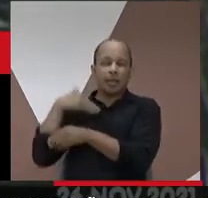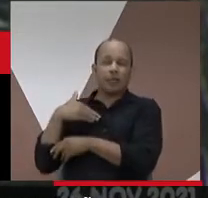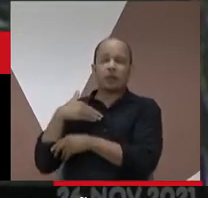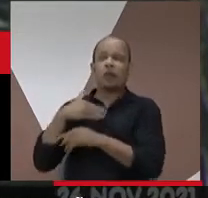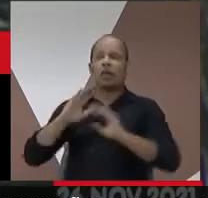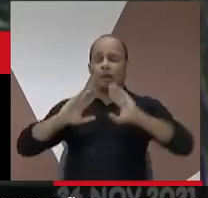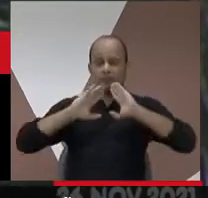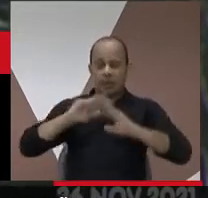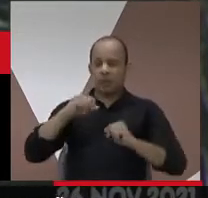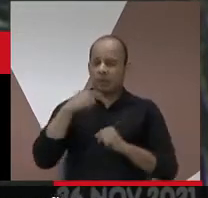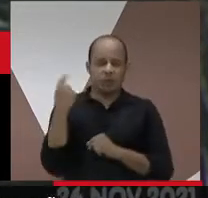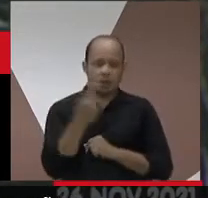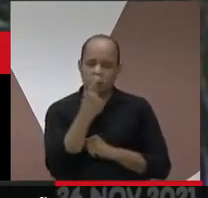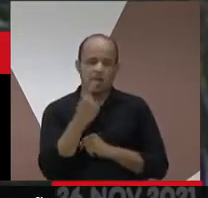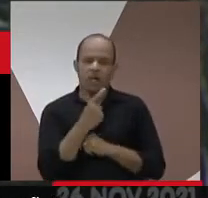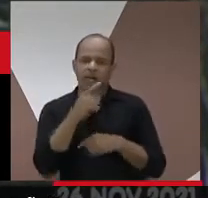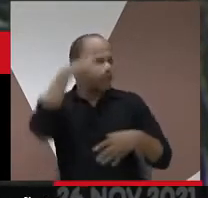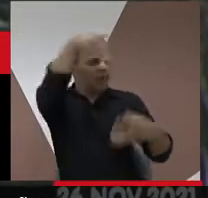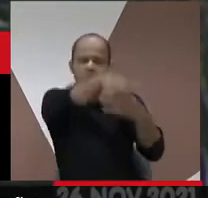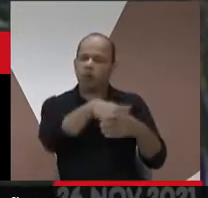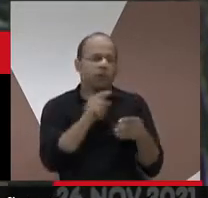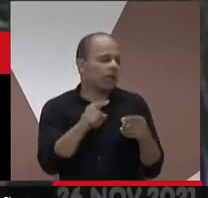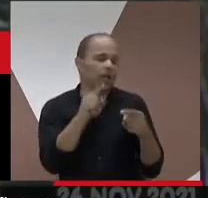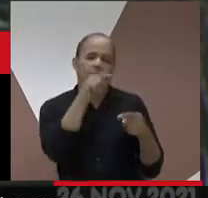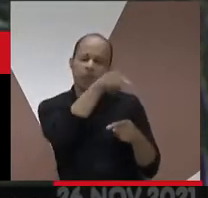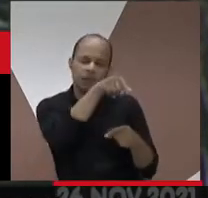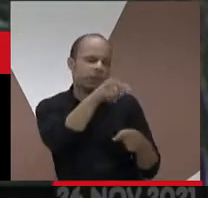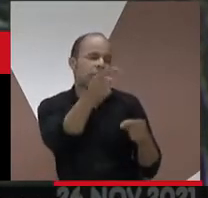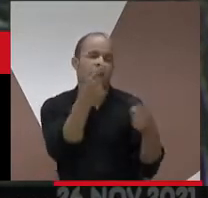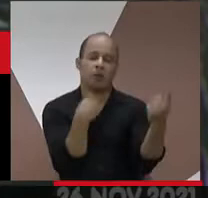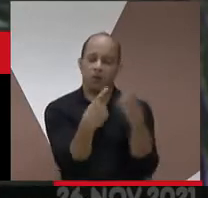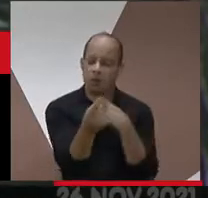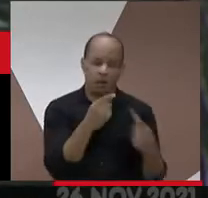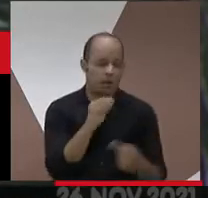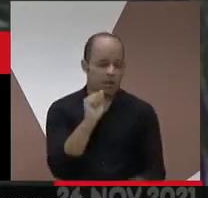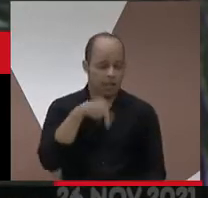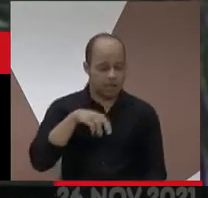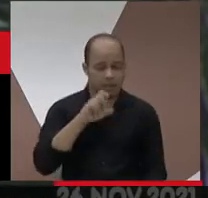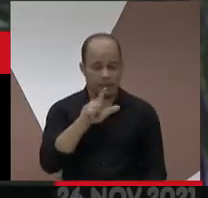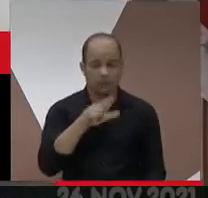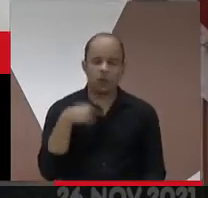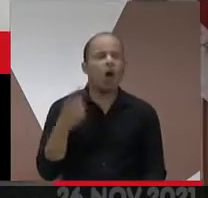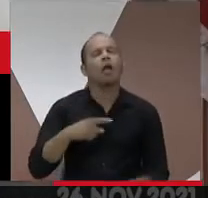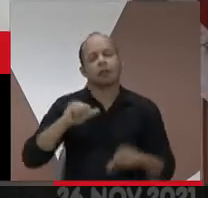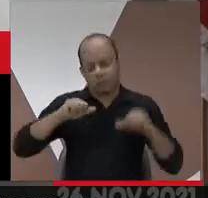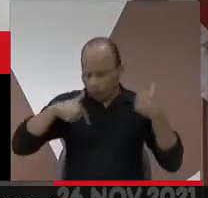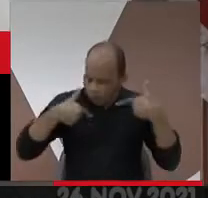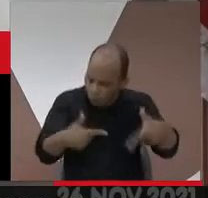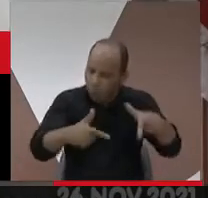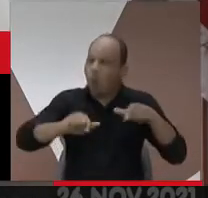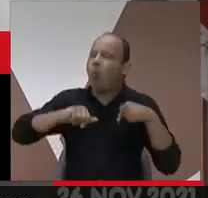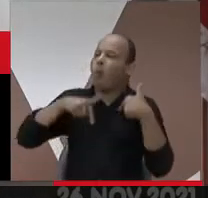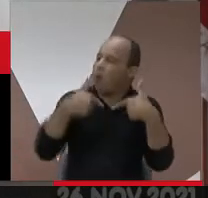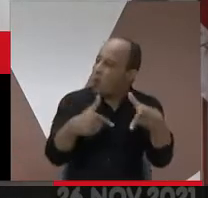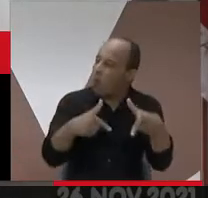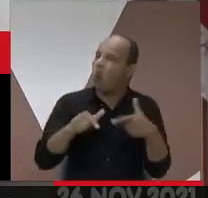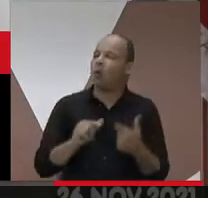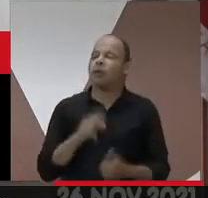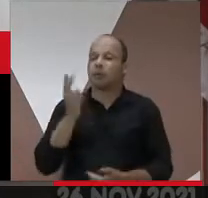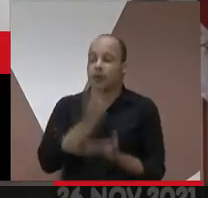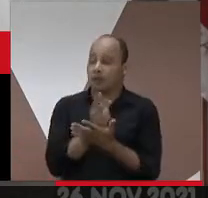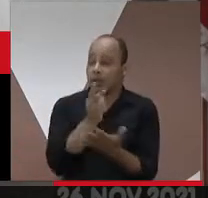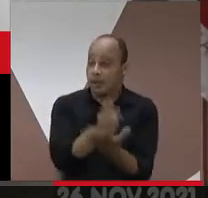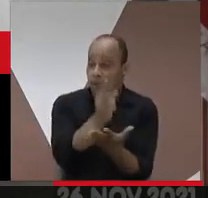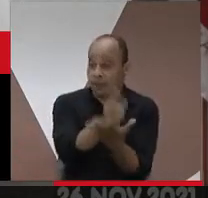não votar nesse Rodoanel. Lembra, né, Agostinho? Então, nós estamos nessa luta há muito tempo. E os